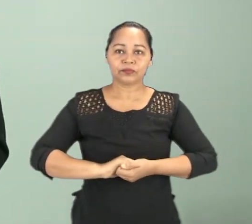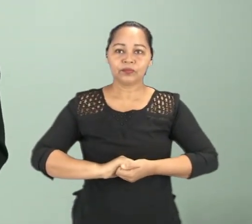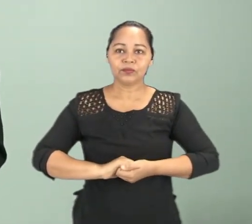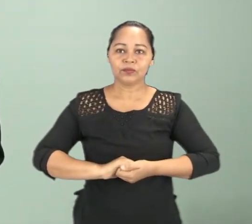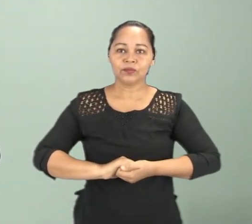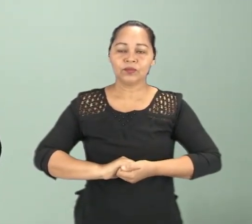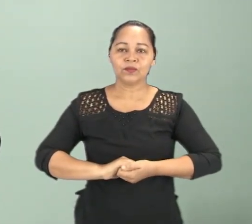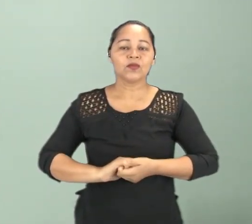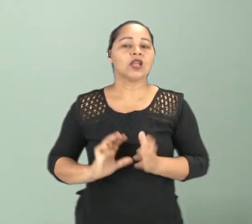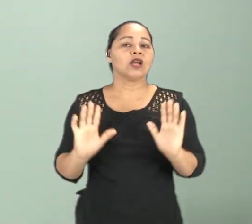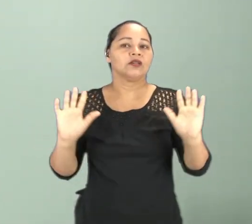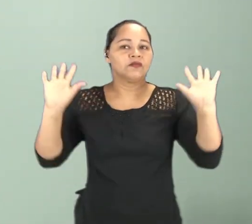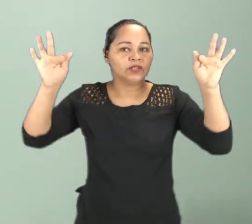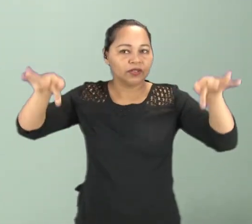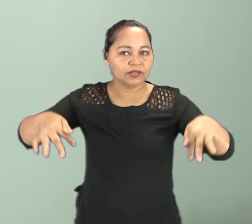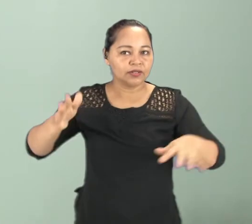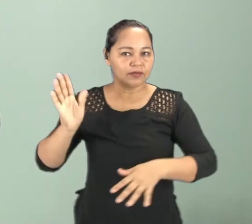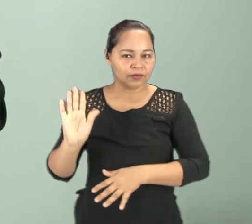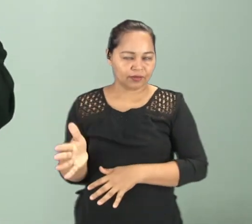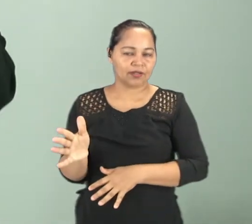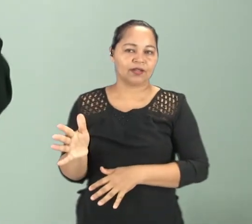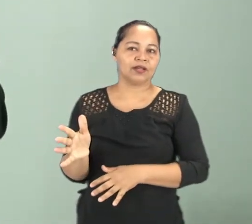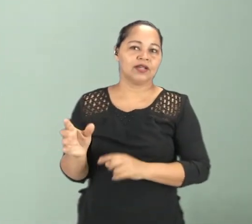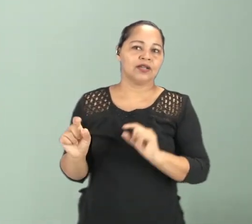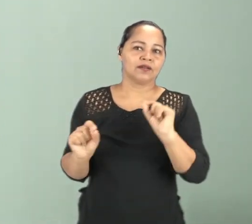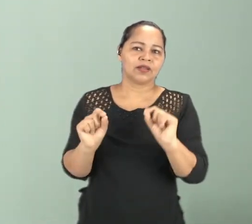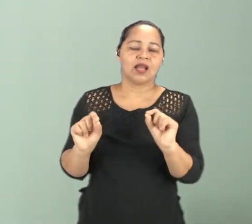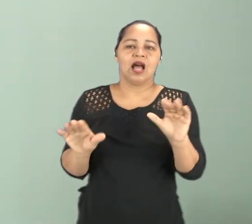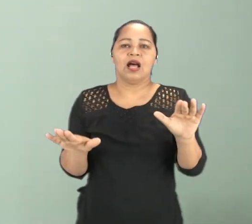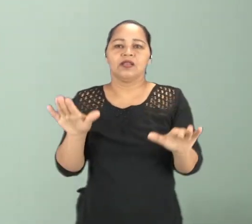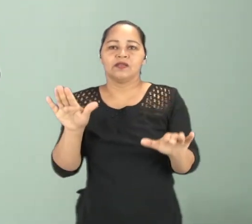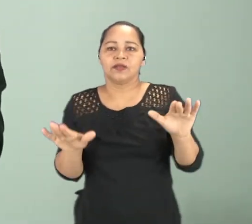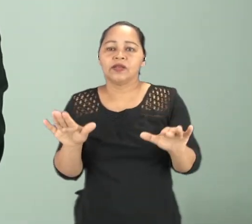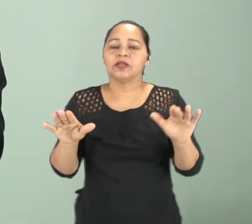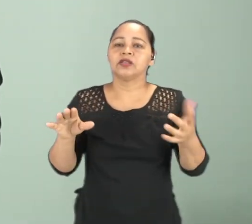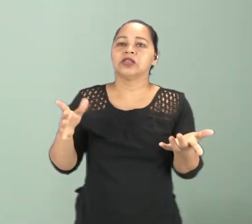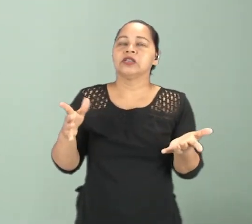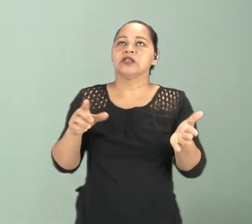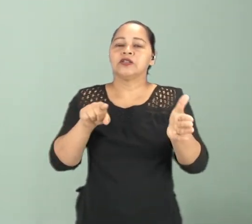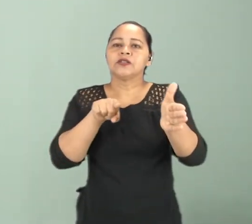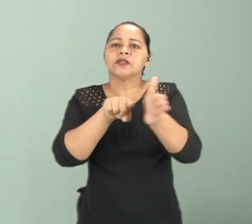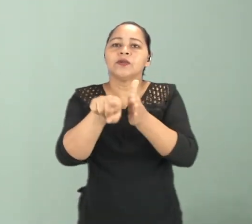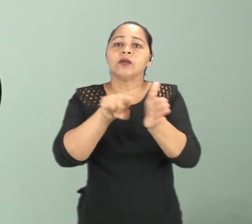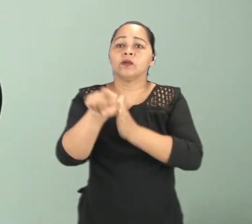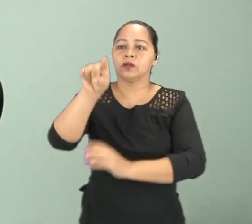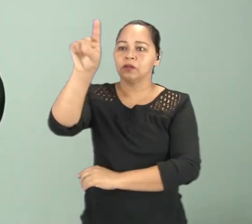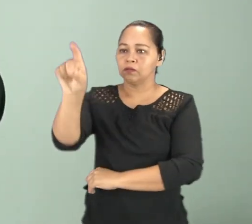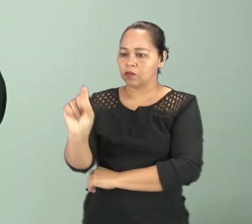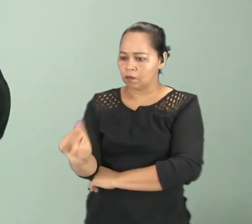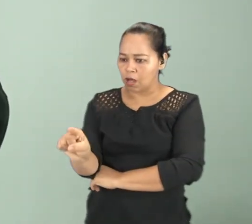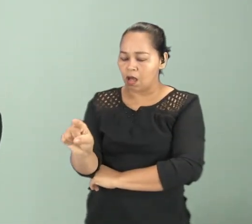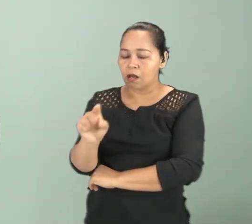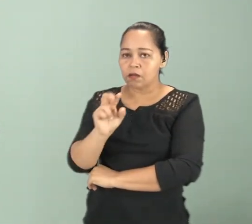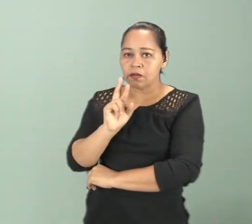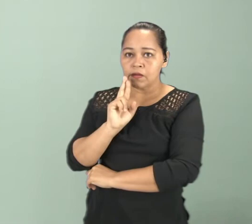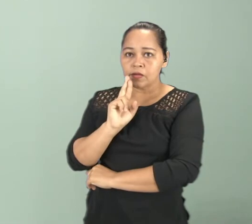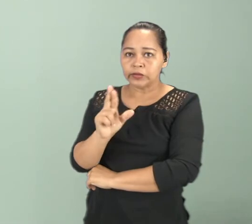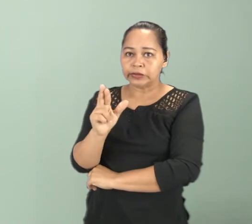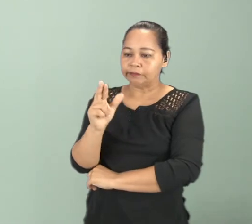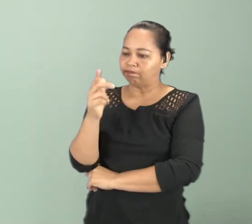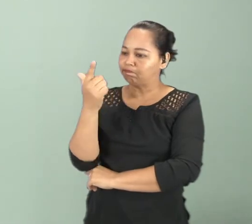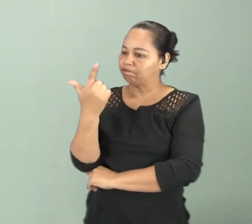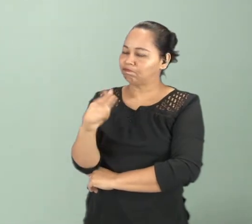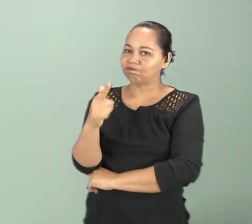As considerações finais que eu quero deixar aqui, que muitas vezes essas perguntas, gente, nem sempre podemos